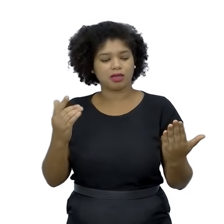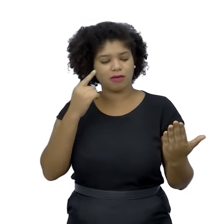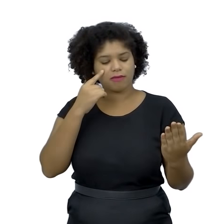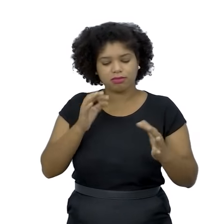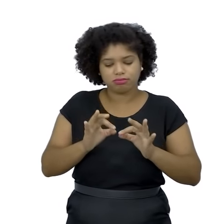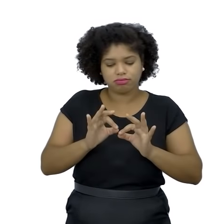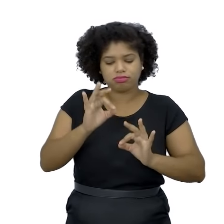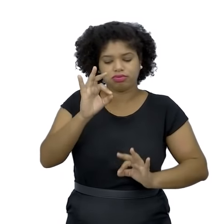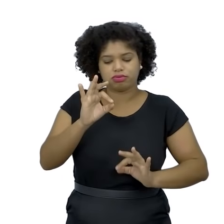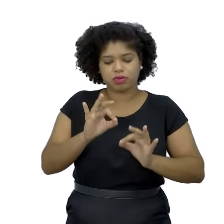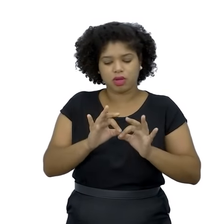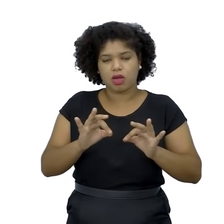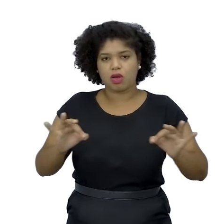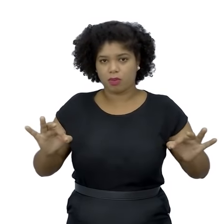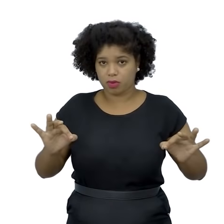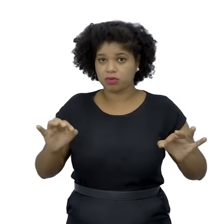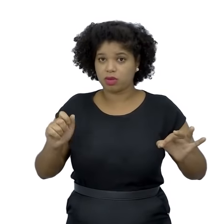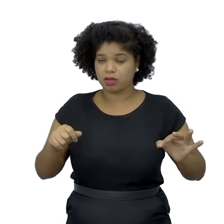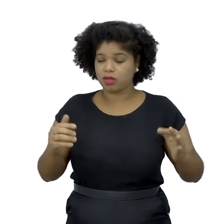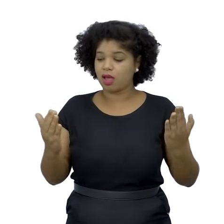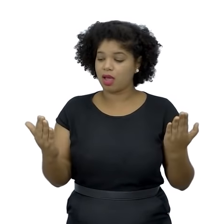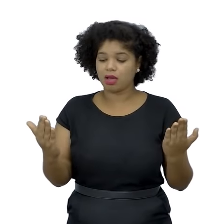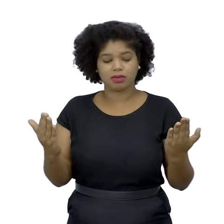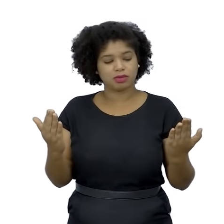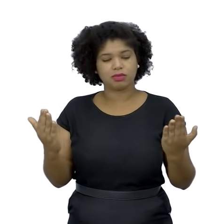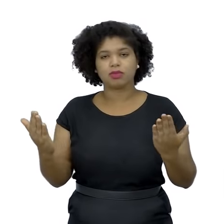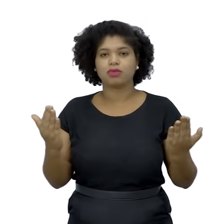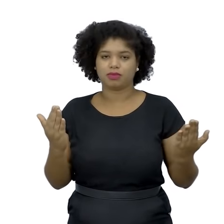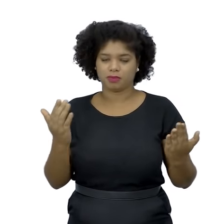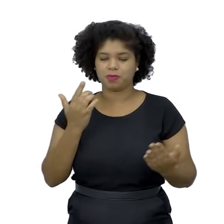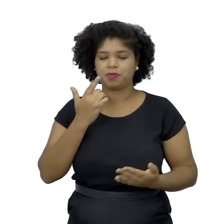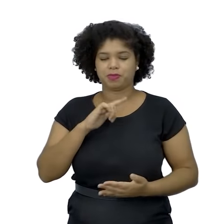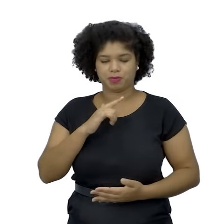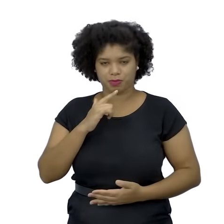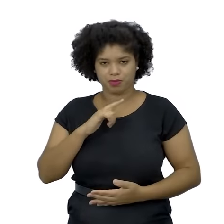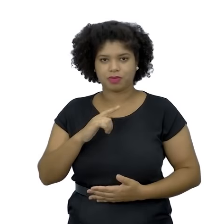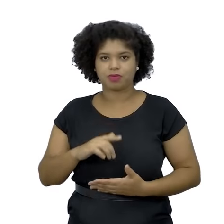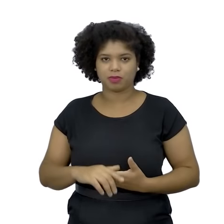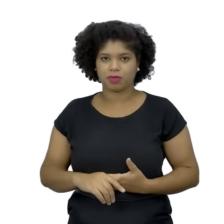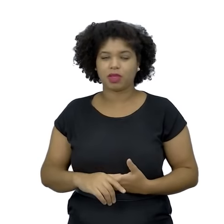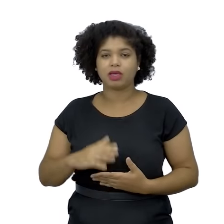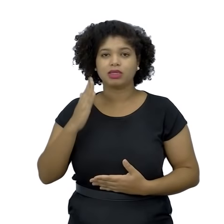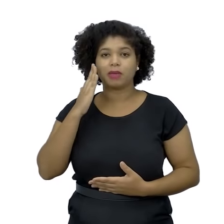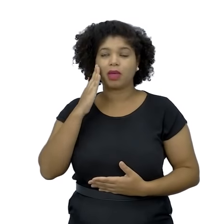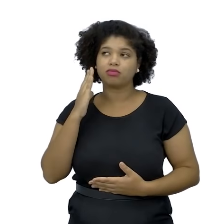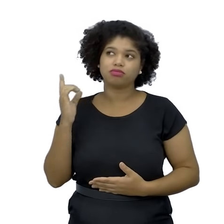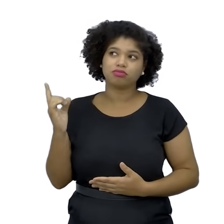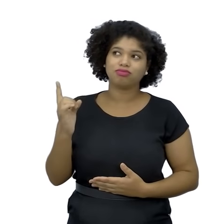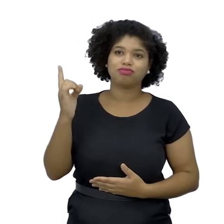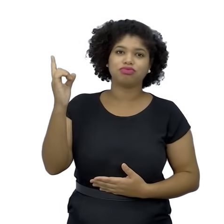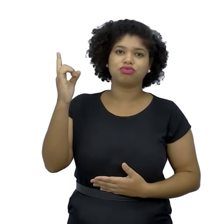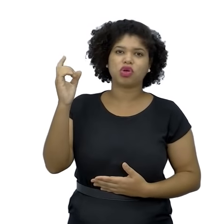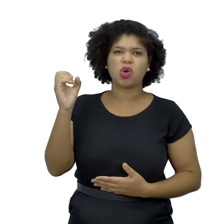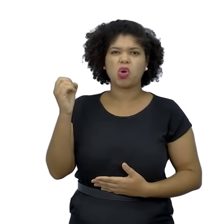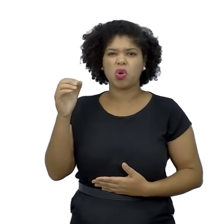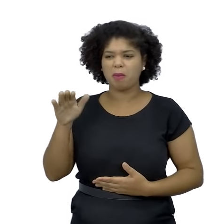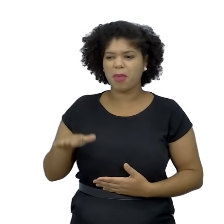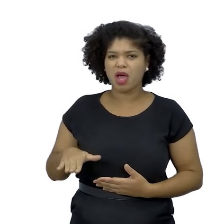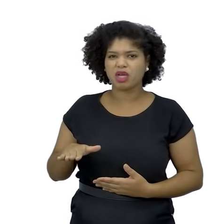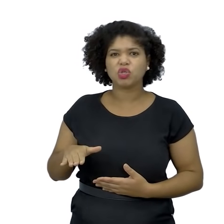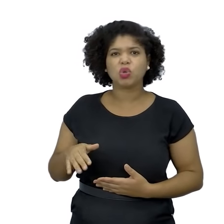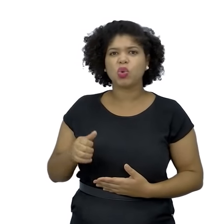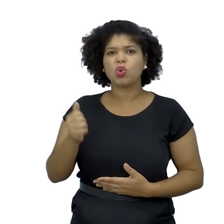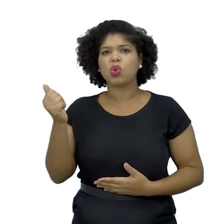comprimentos, estabelecendo parâmetros para esta comparação, indicando qual é o mais alto, qual é o mais baixo, e